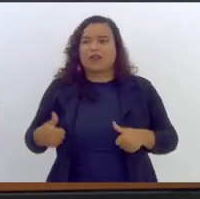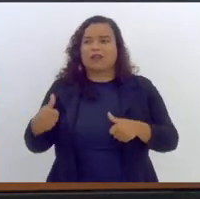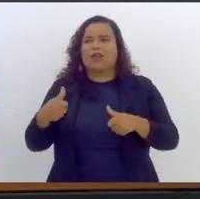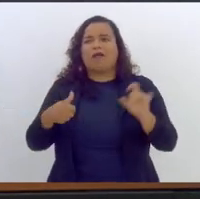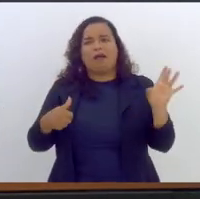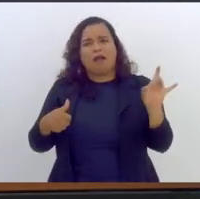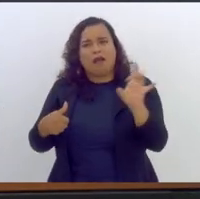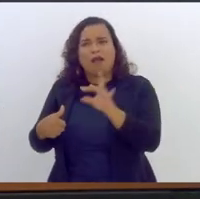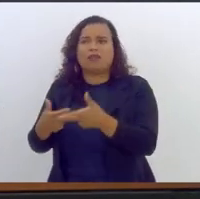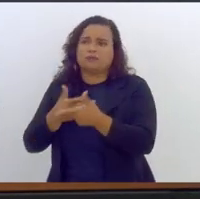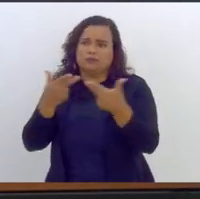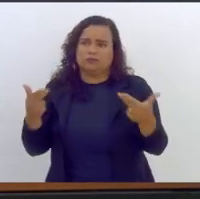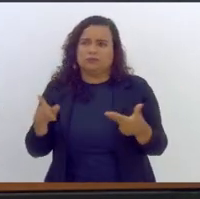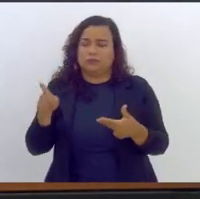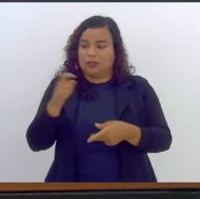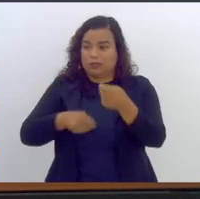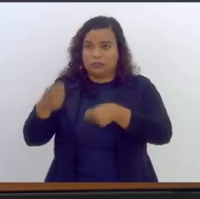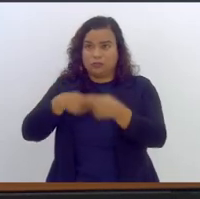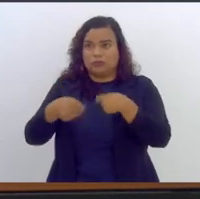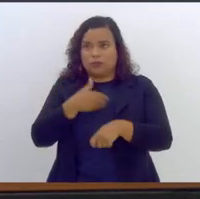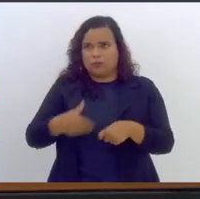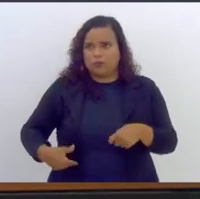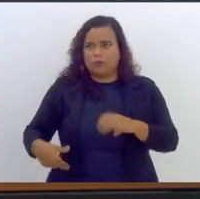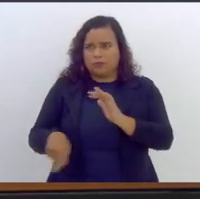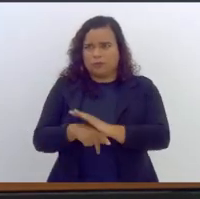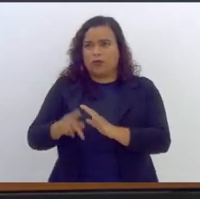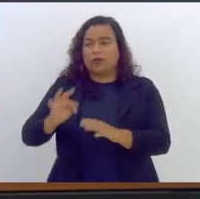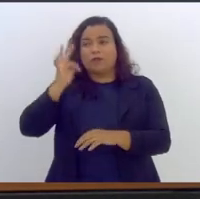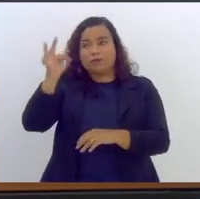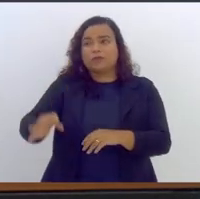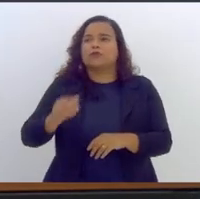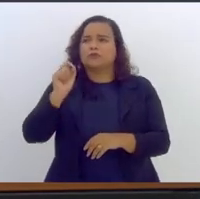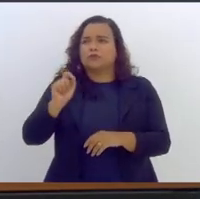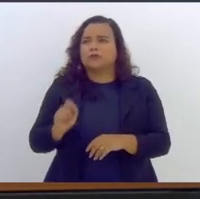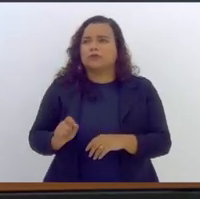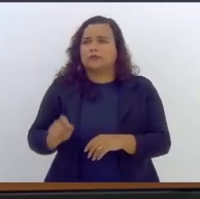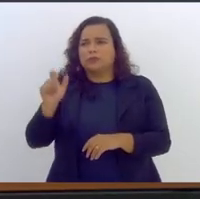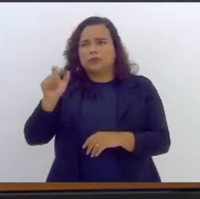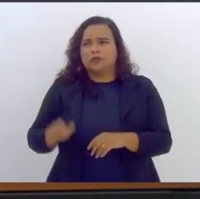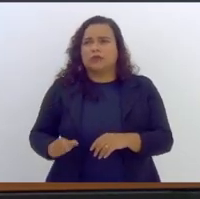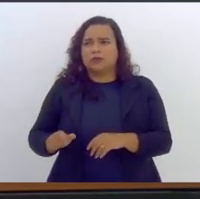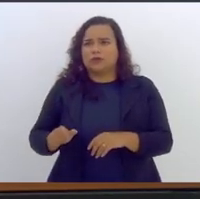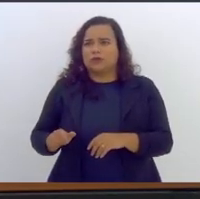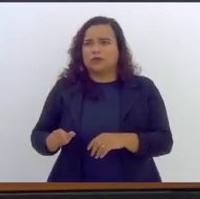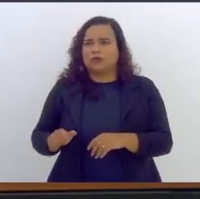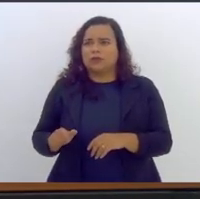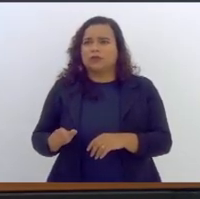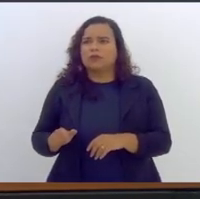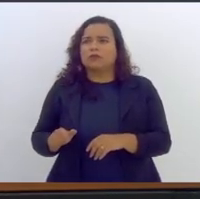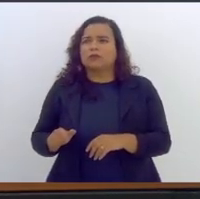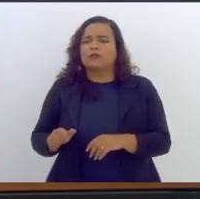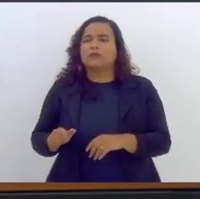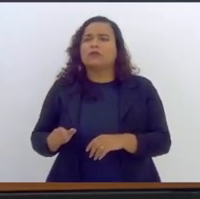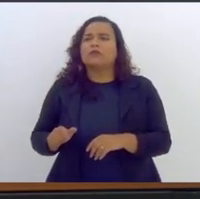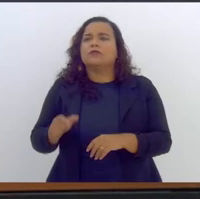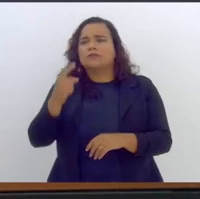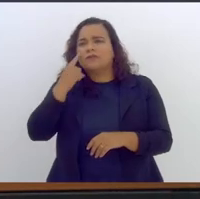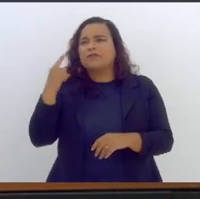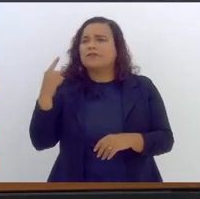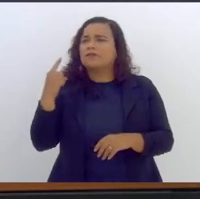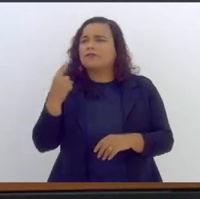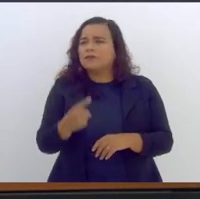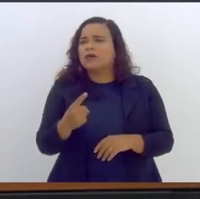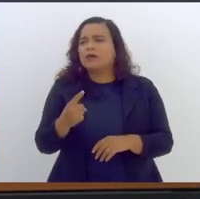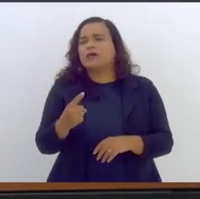um desses pontos para que o administrador público futuramente é não não Responda né enfim por